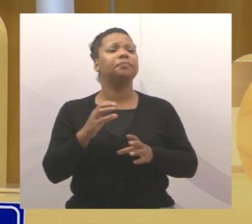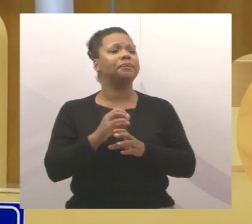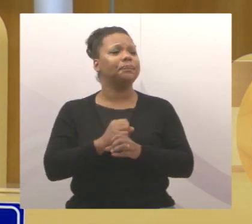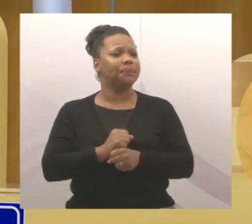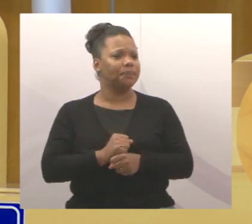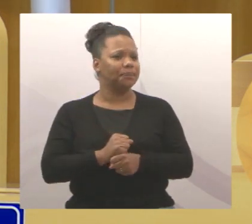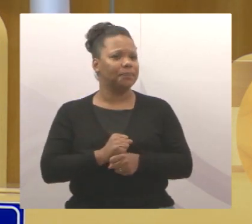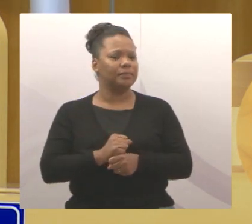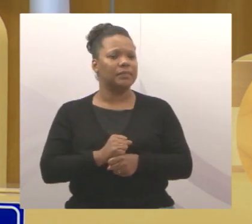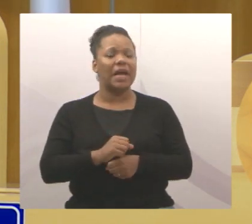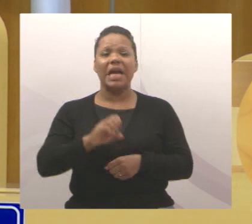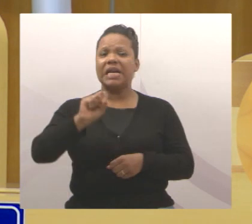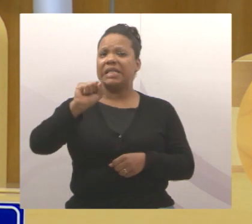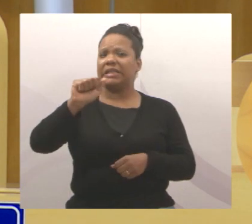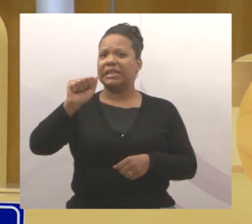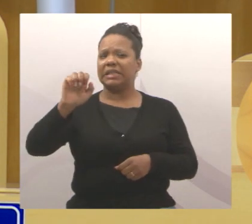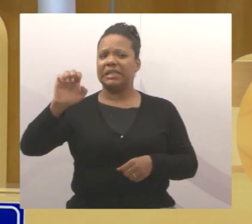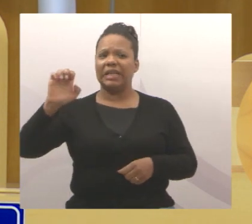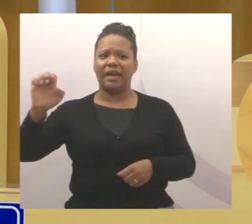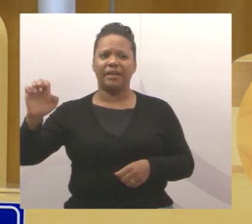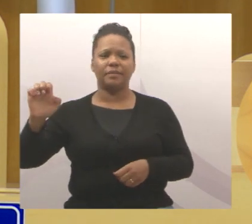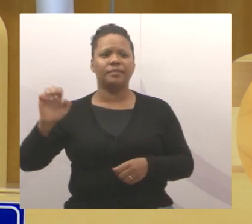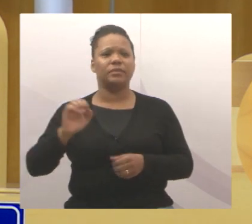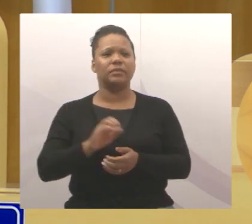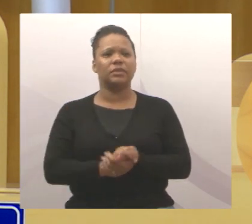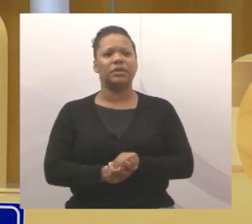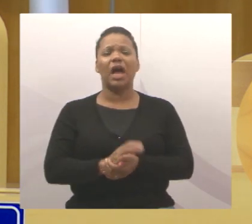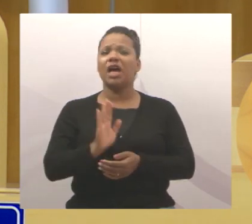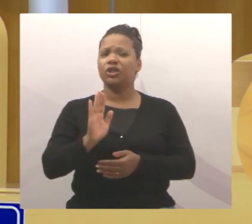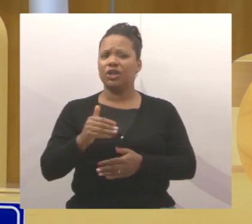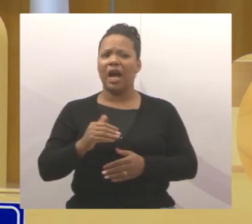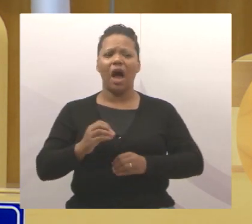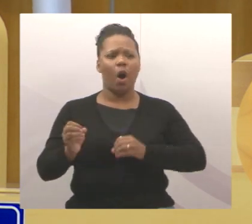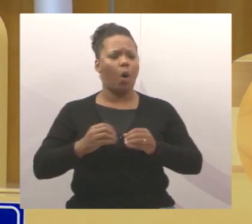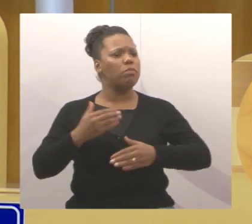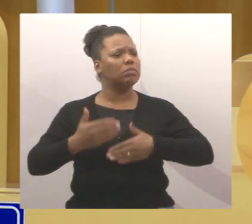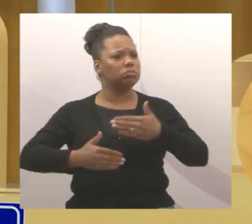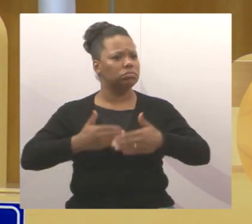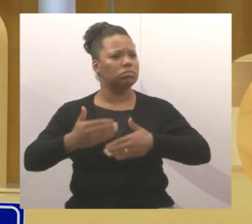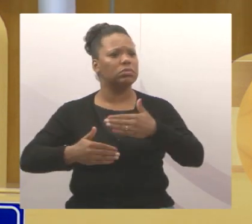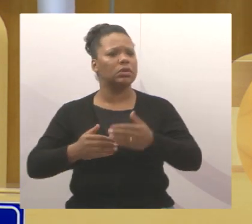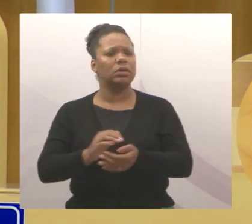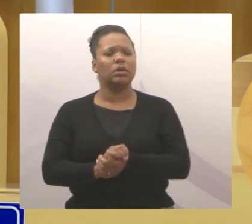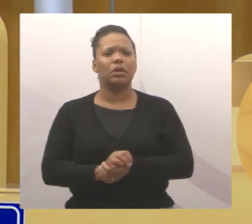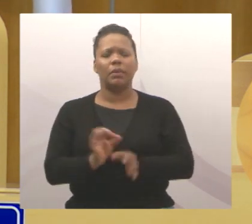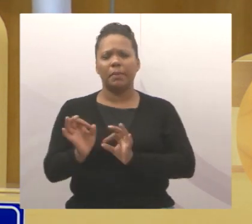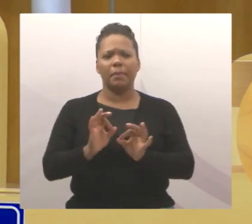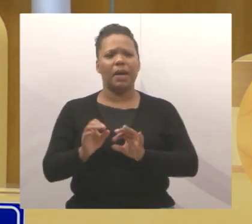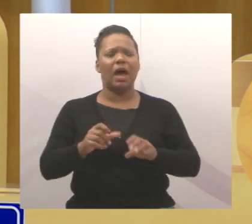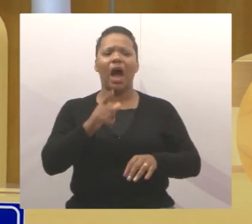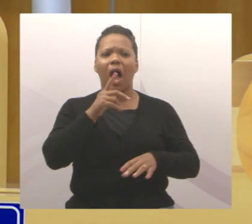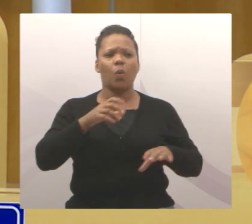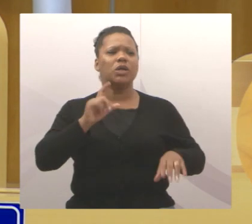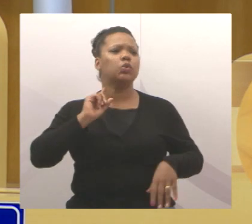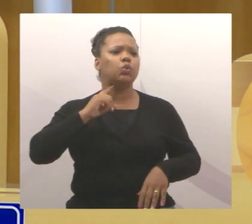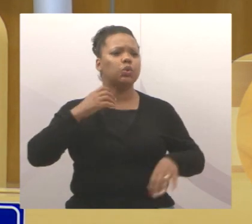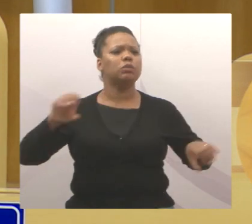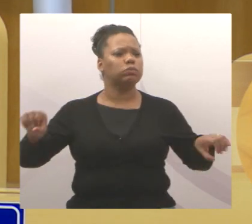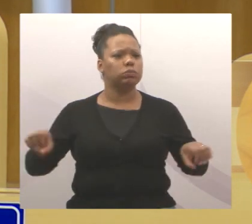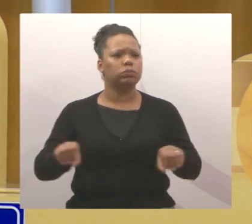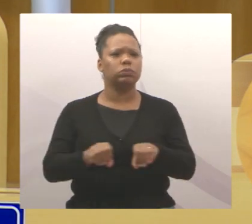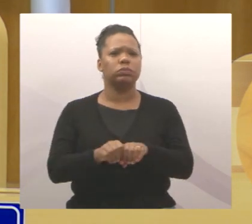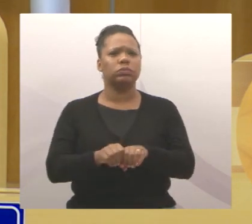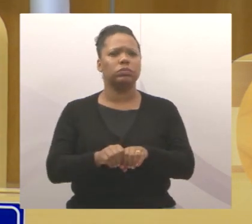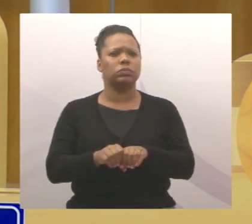ora, o SAI informa que já estão em andamento as obras para tratamento de esgoto. Não